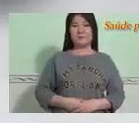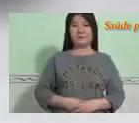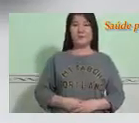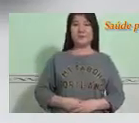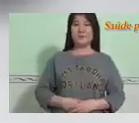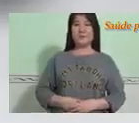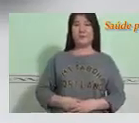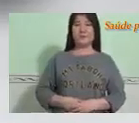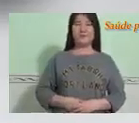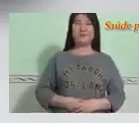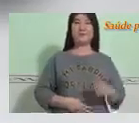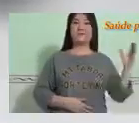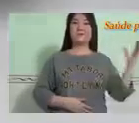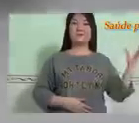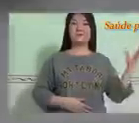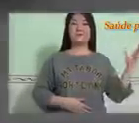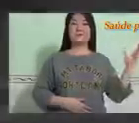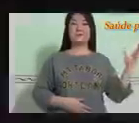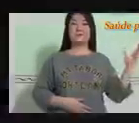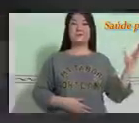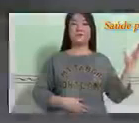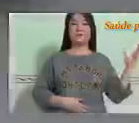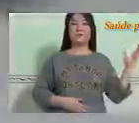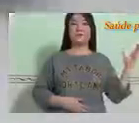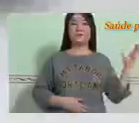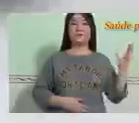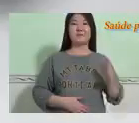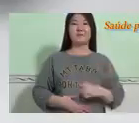tomar as vacinas do tétano e da hepatite, porque a